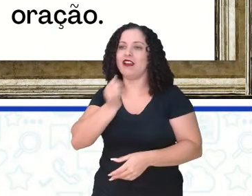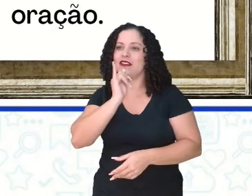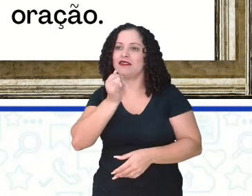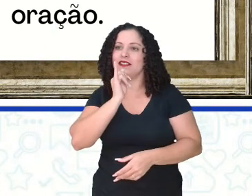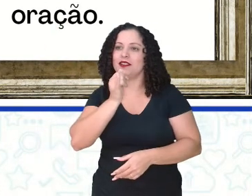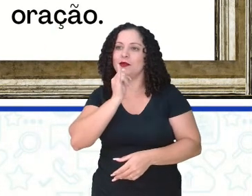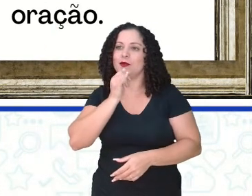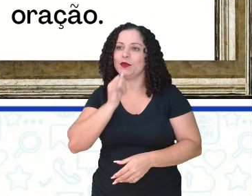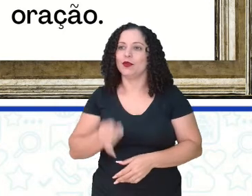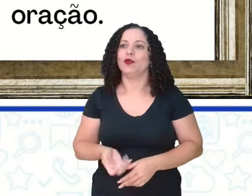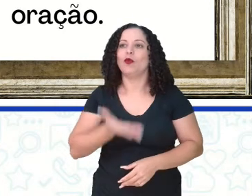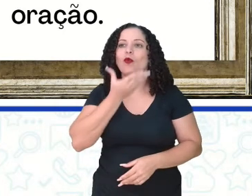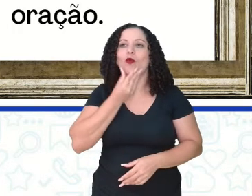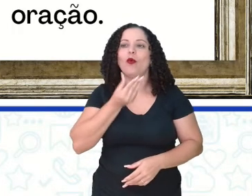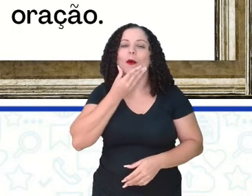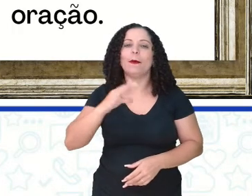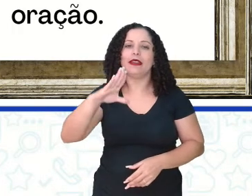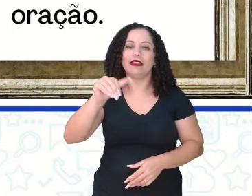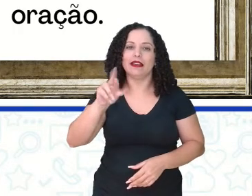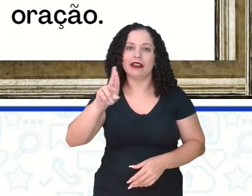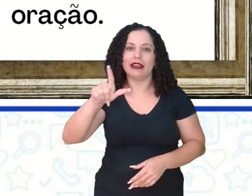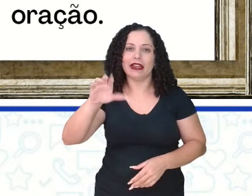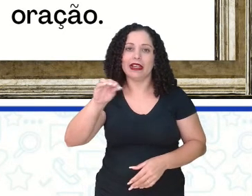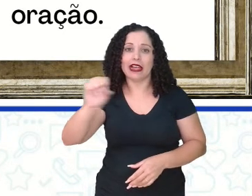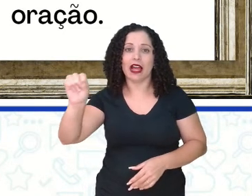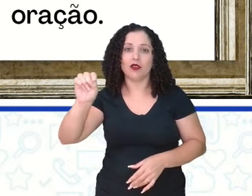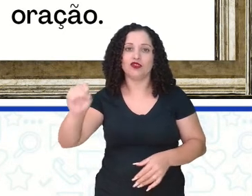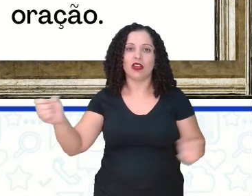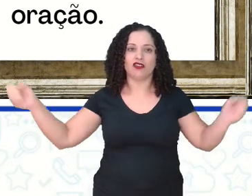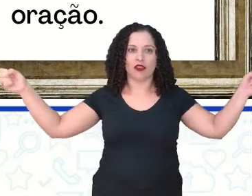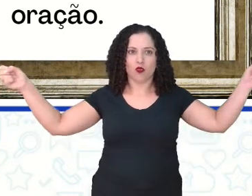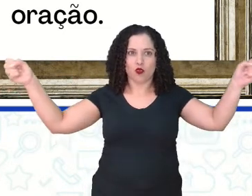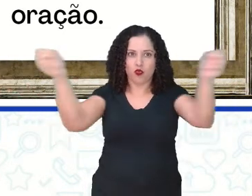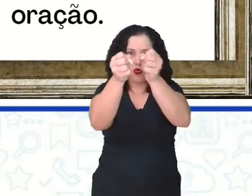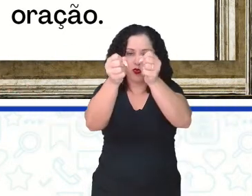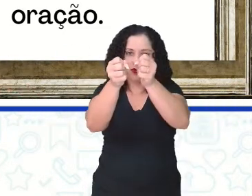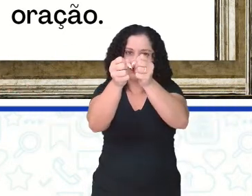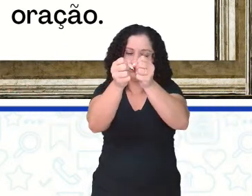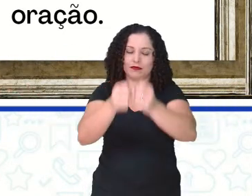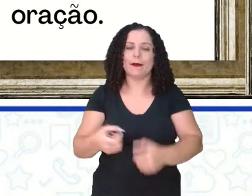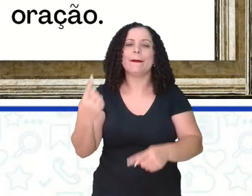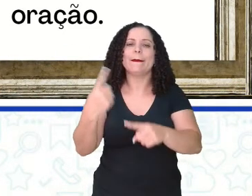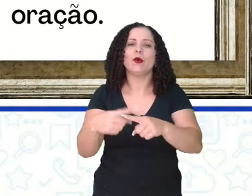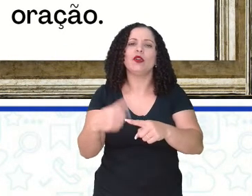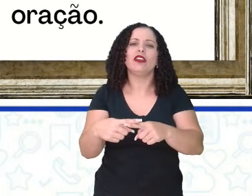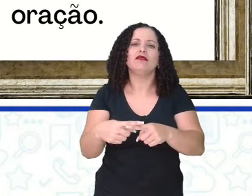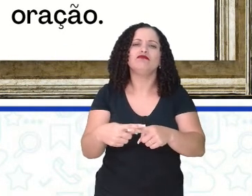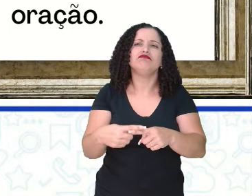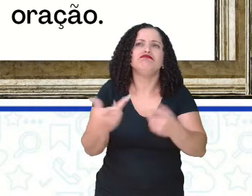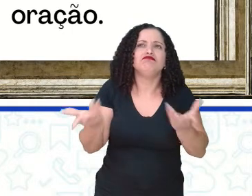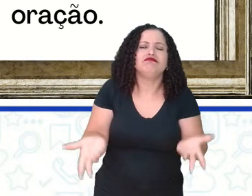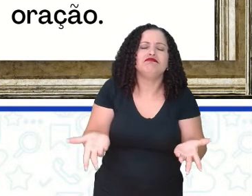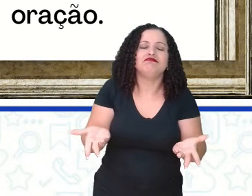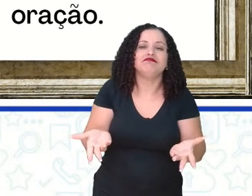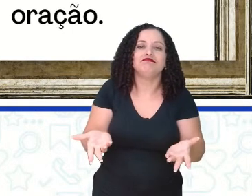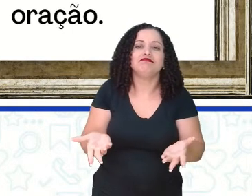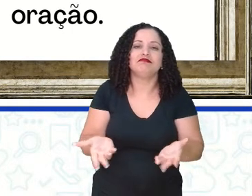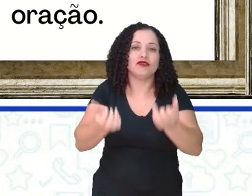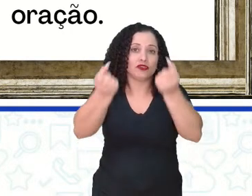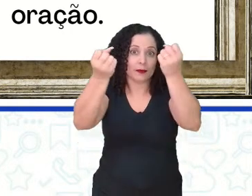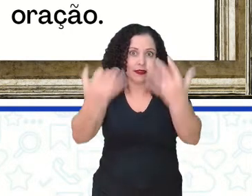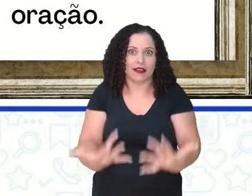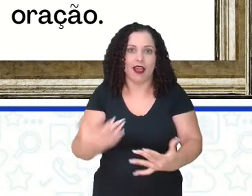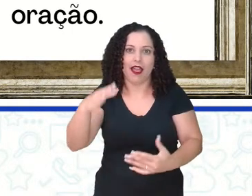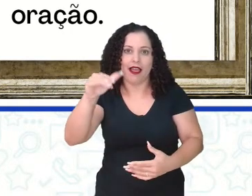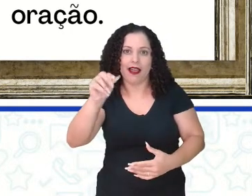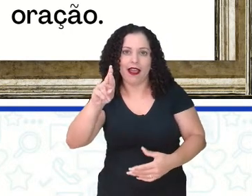Carlos closed the window. Quem fechou a janela? Carlos fechou a janela. Por que eu disse Carlos aqui? Porque o pronome quem, que é